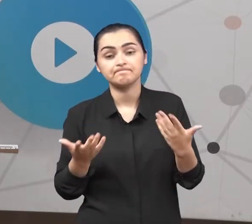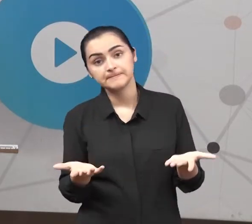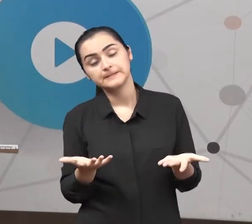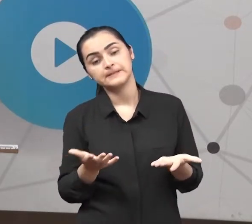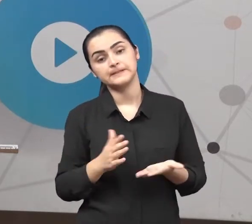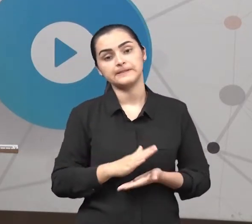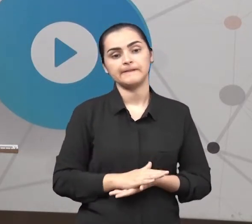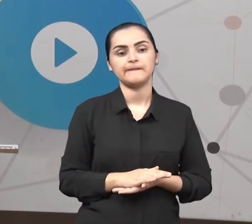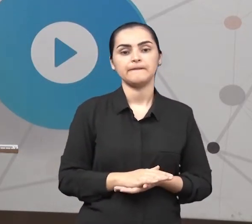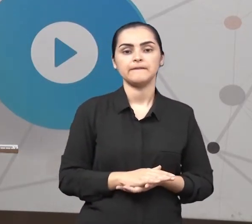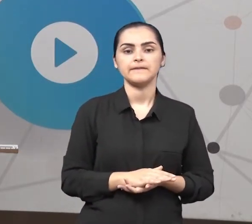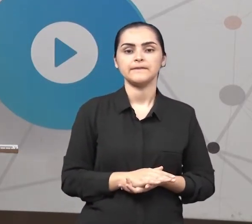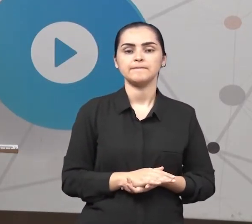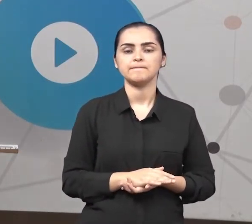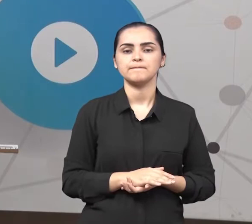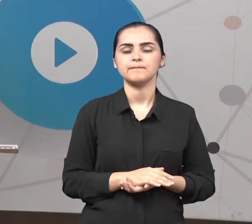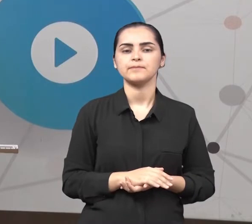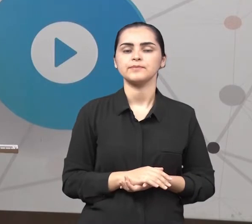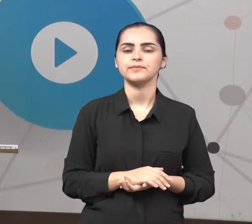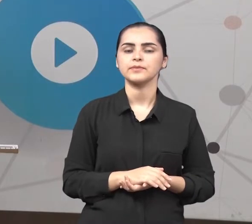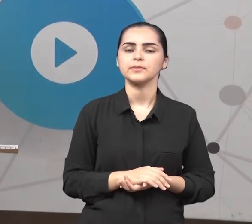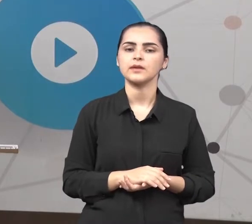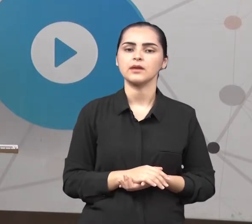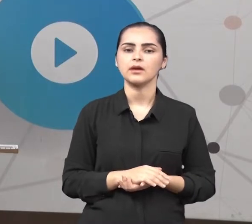Então, o José